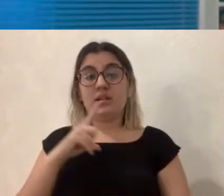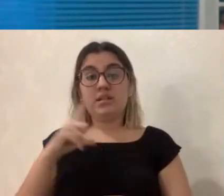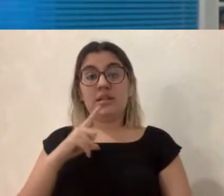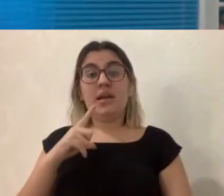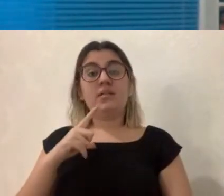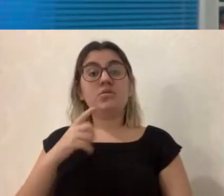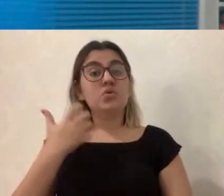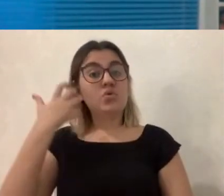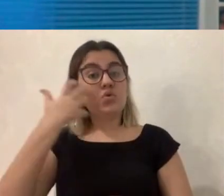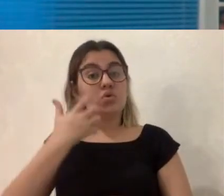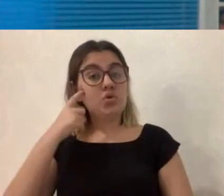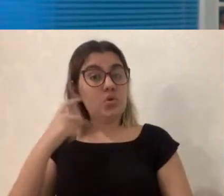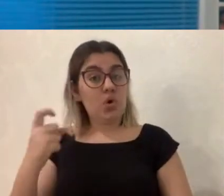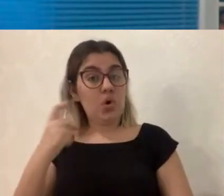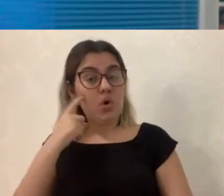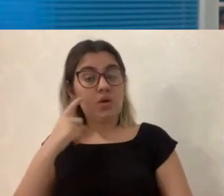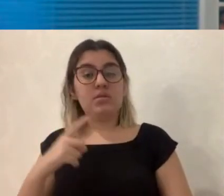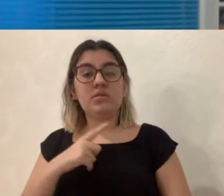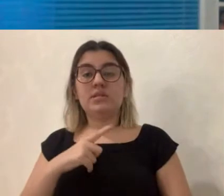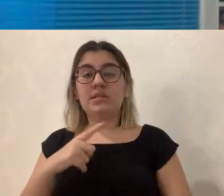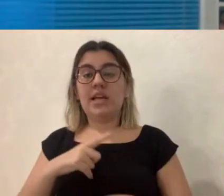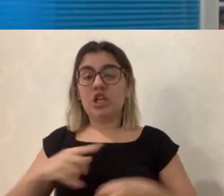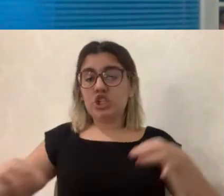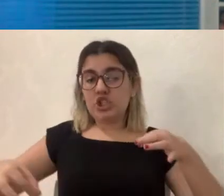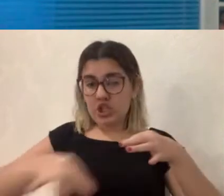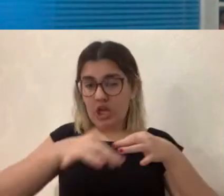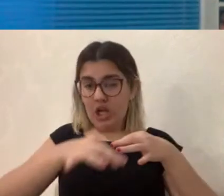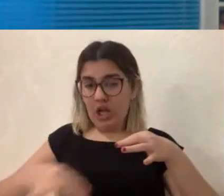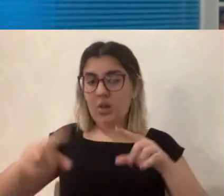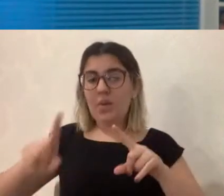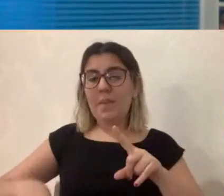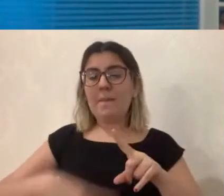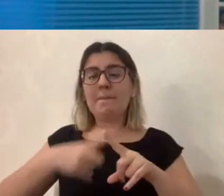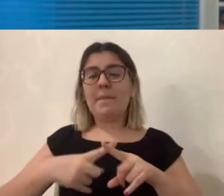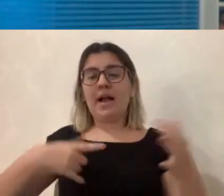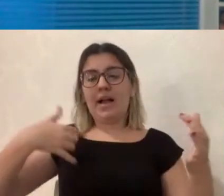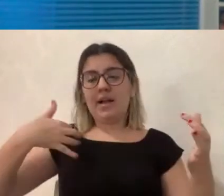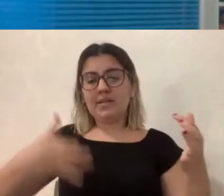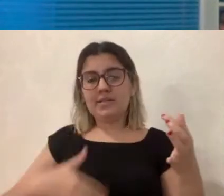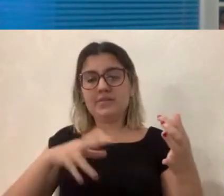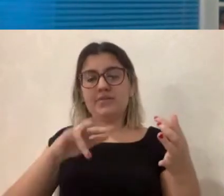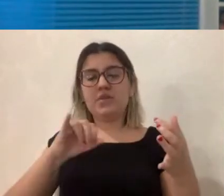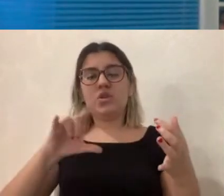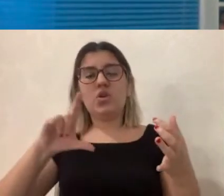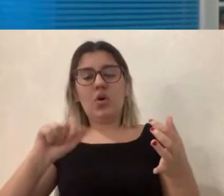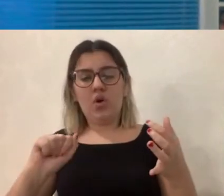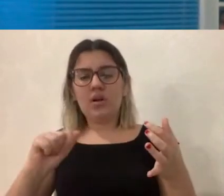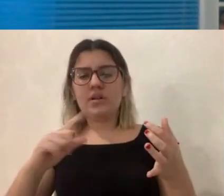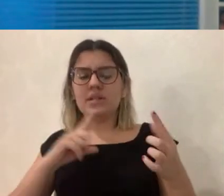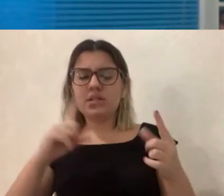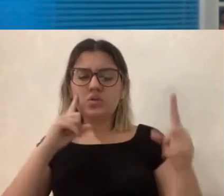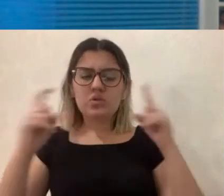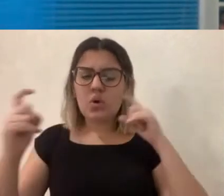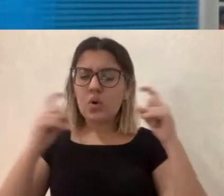viola e um cello, e que você tem sons ali acontecendo enquanto tudo está rolando, e que tudo isso